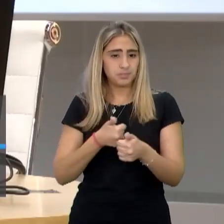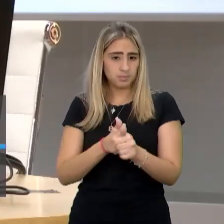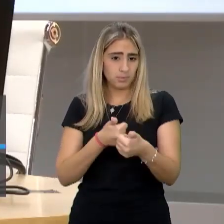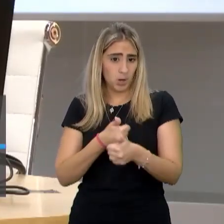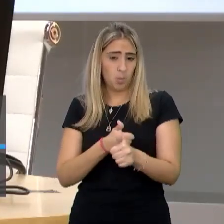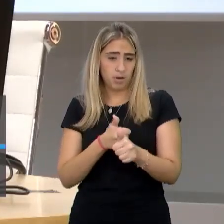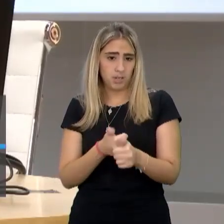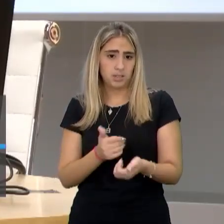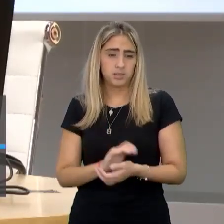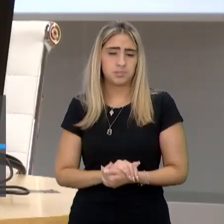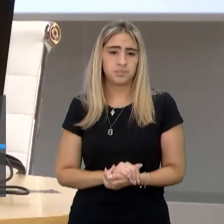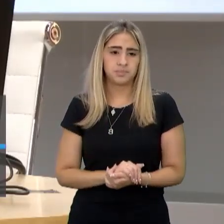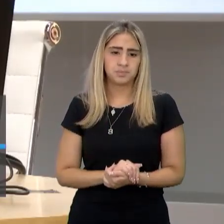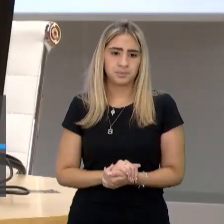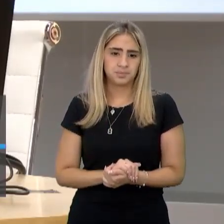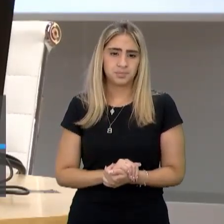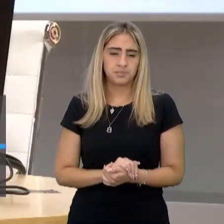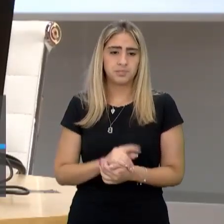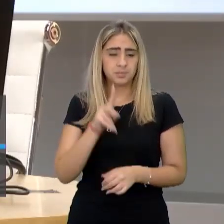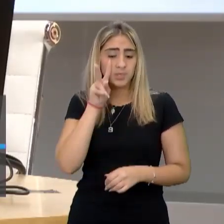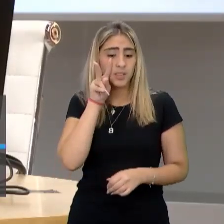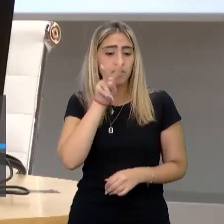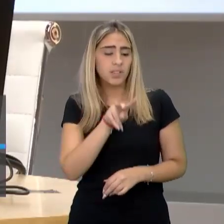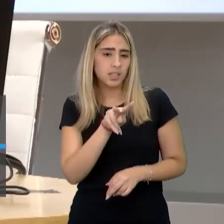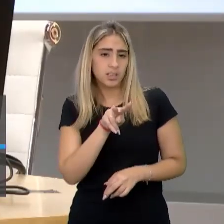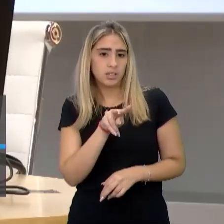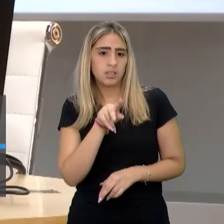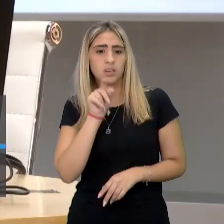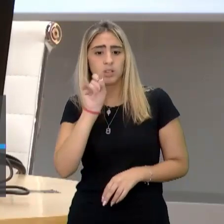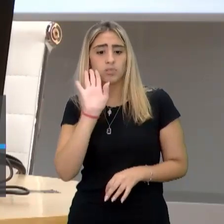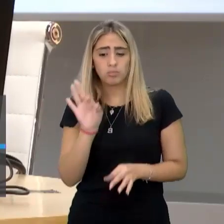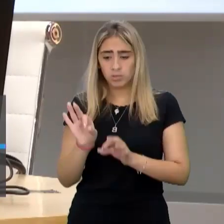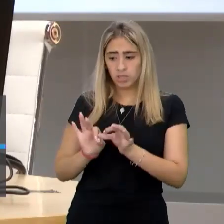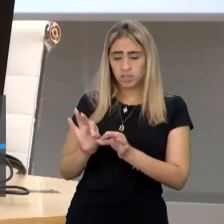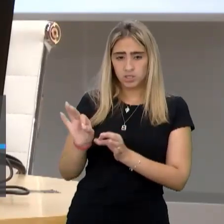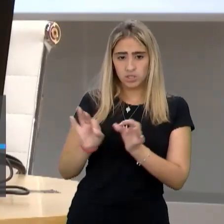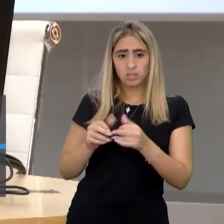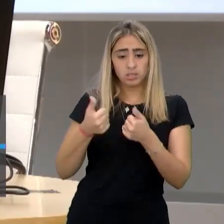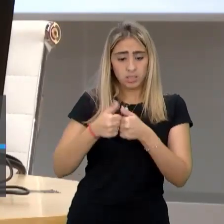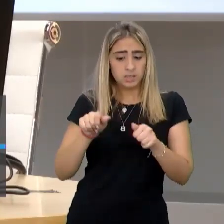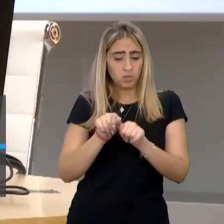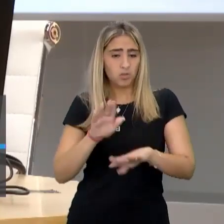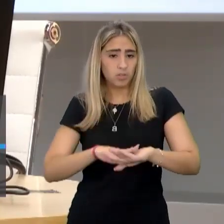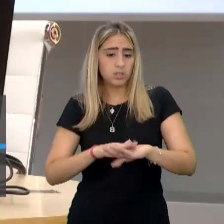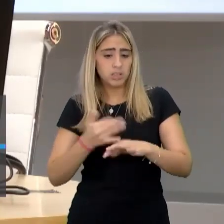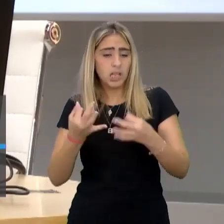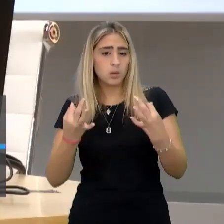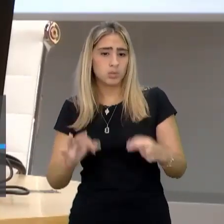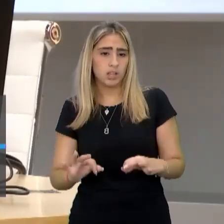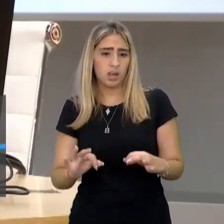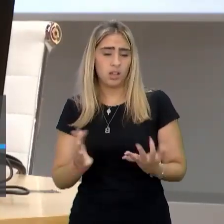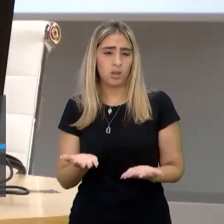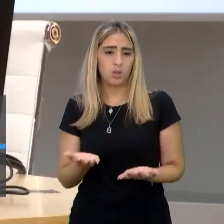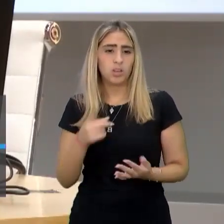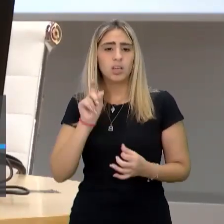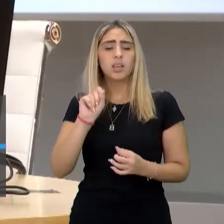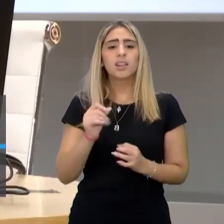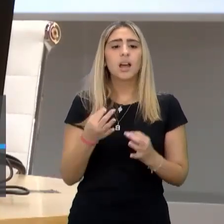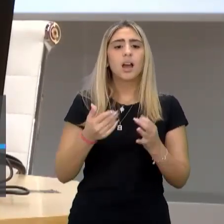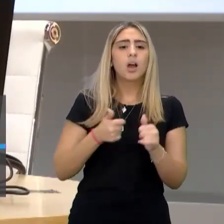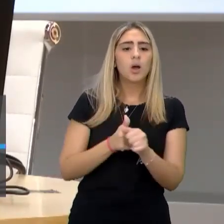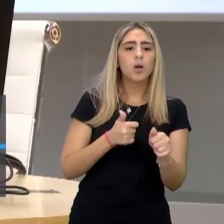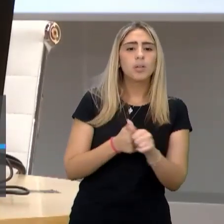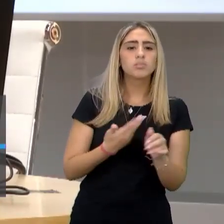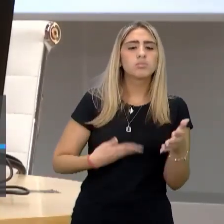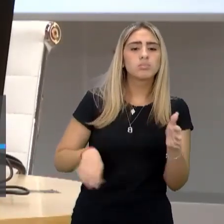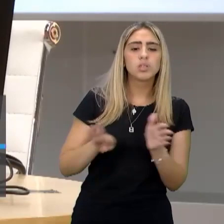está na etapa de verificar se o que foi planejado, que está sendo executado, está dando certo. E ele está acompanhando e está checando